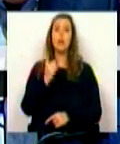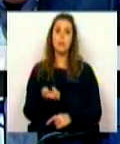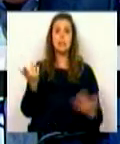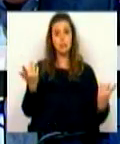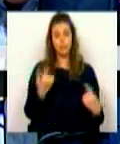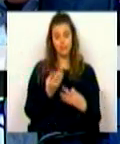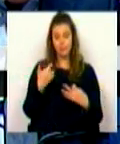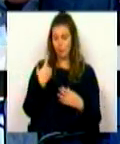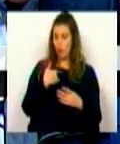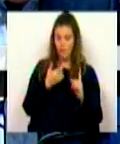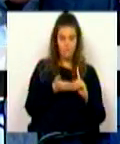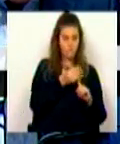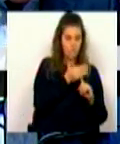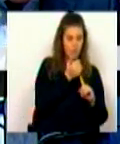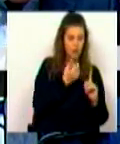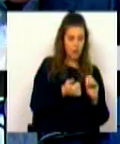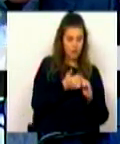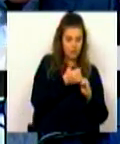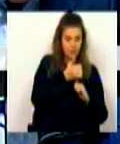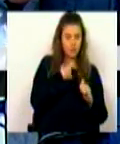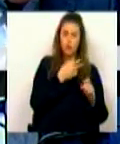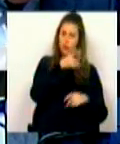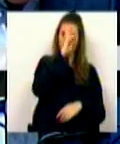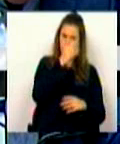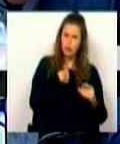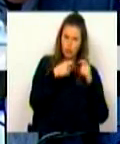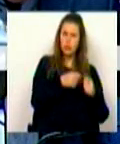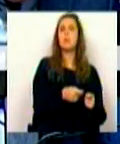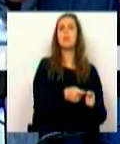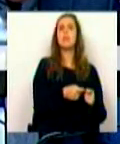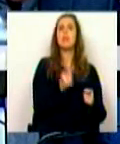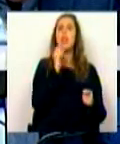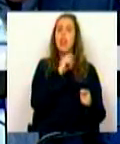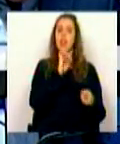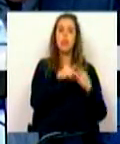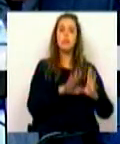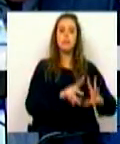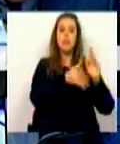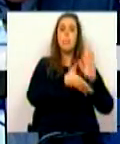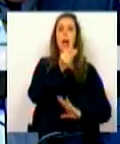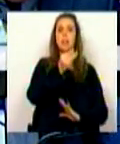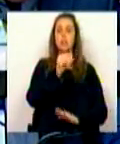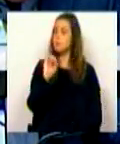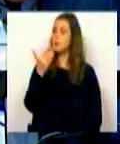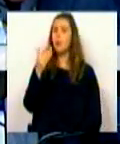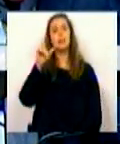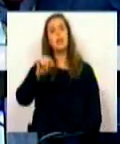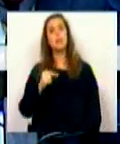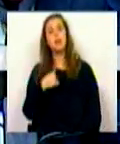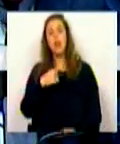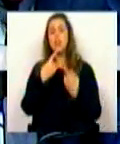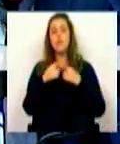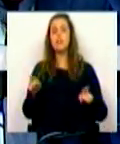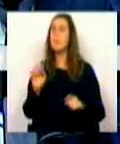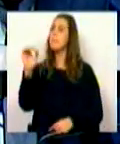nós estamos a recuperar, a fazer o esforço de investimento que nos permitirá crescer mais. E, sobretudo, a grande